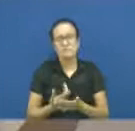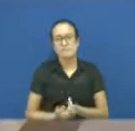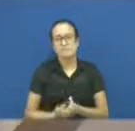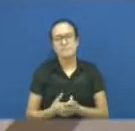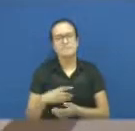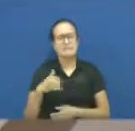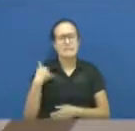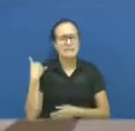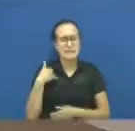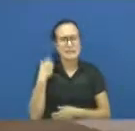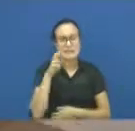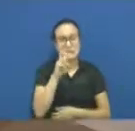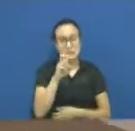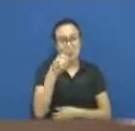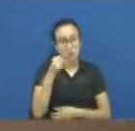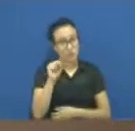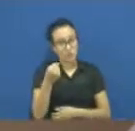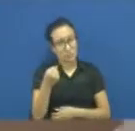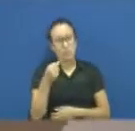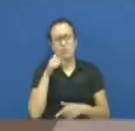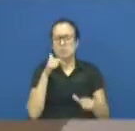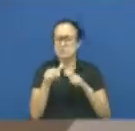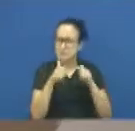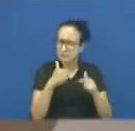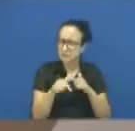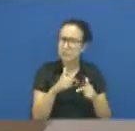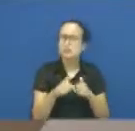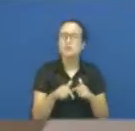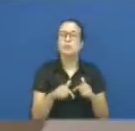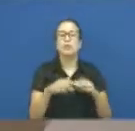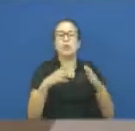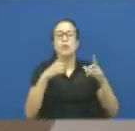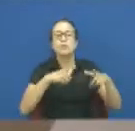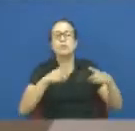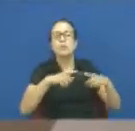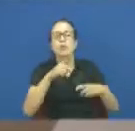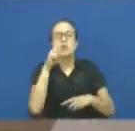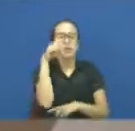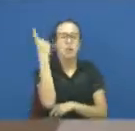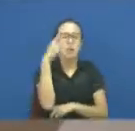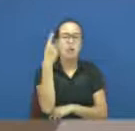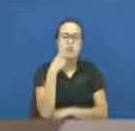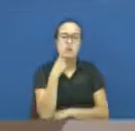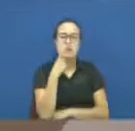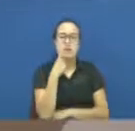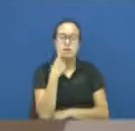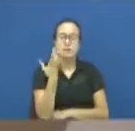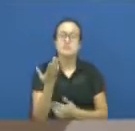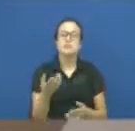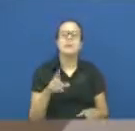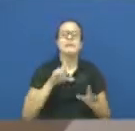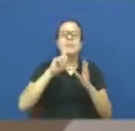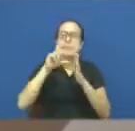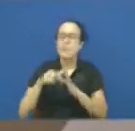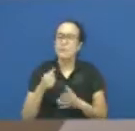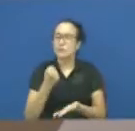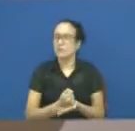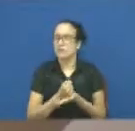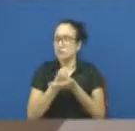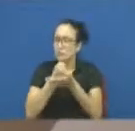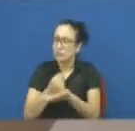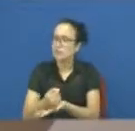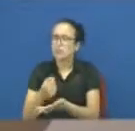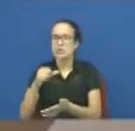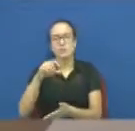trabalhou muito tempo ali na central de ambulância, depois estava ajudando na coordenação da atenção básica